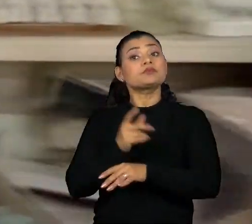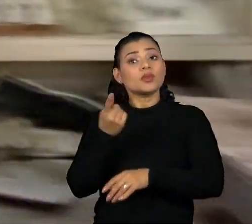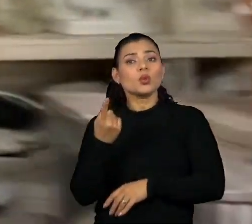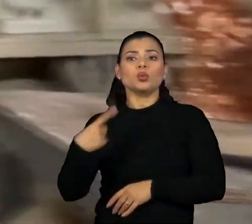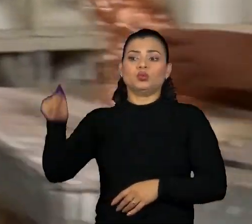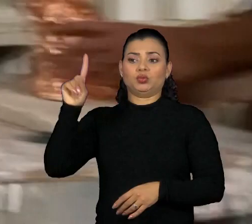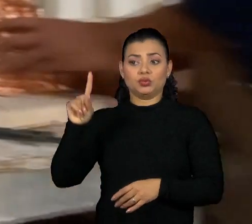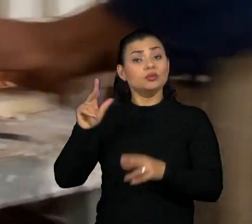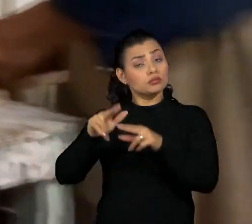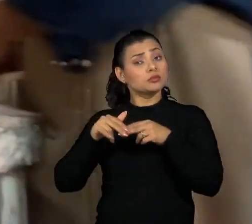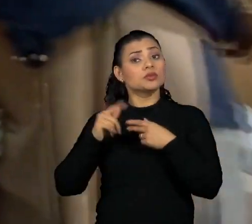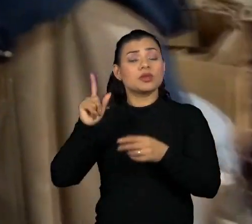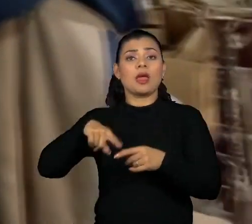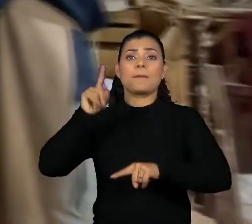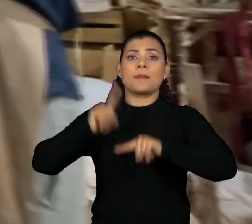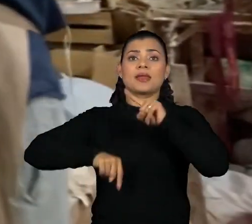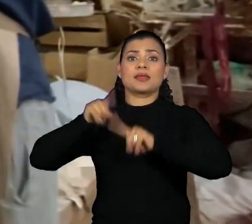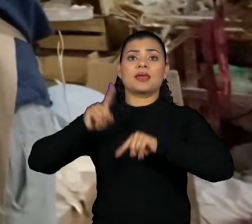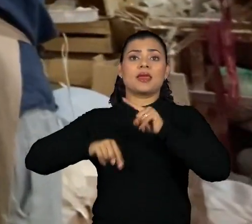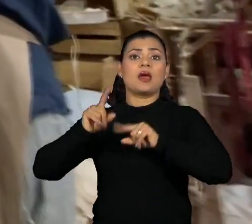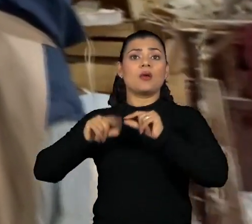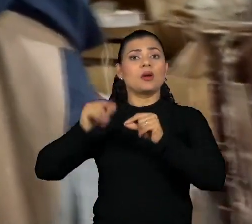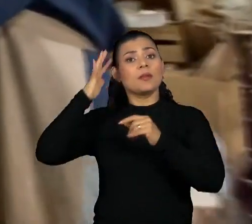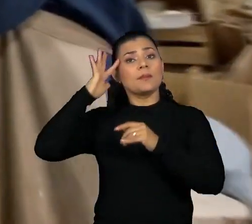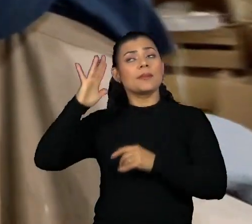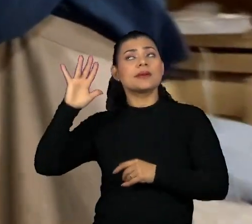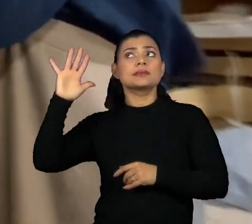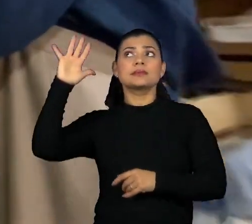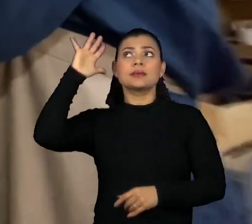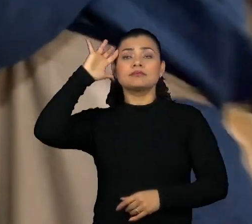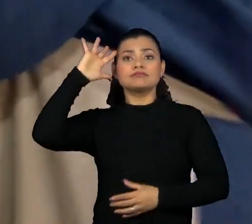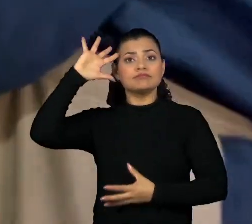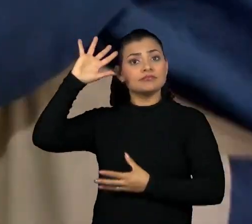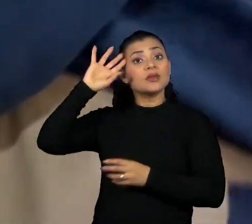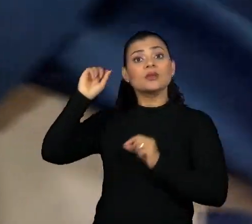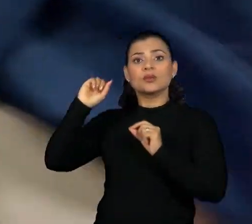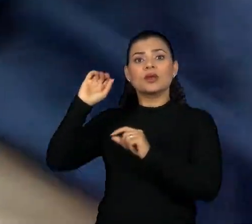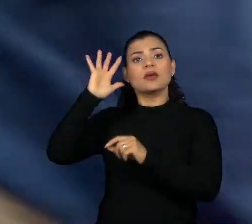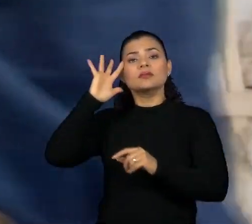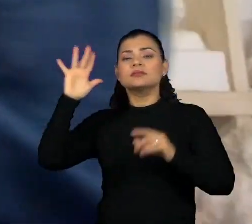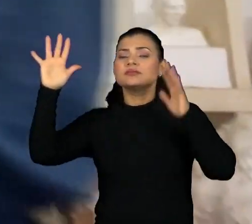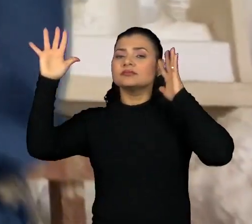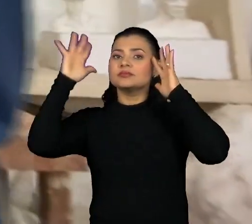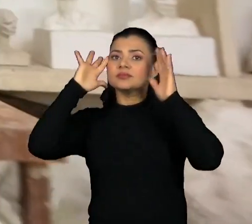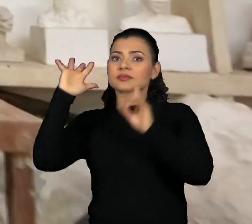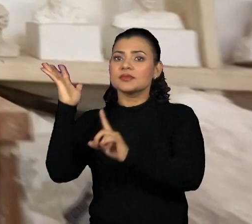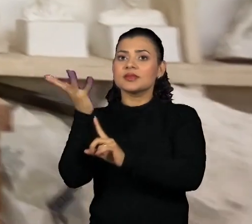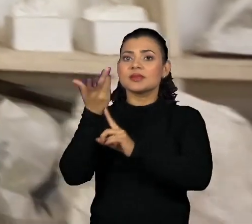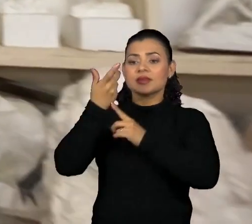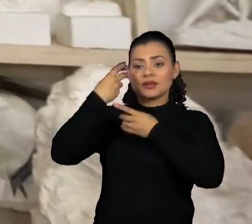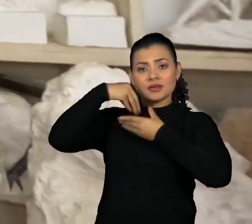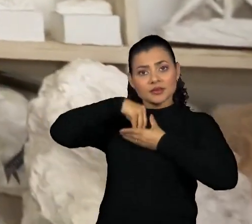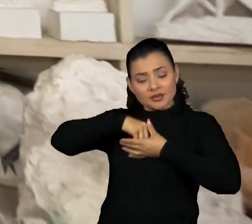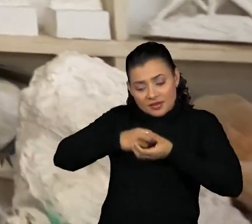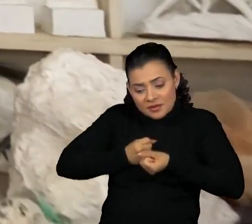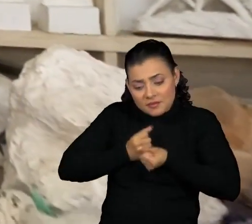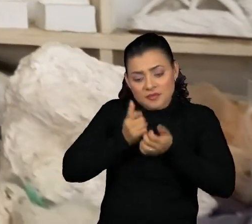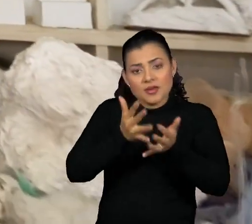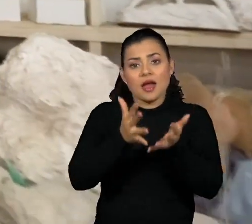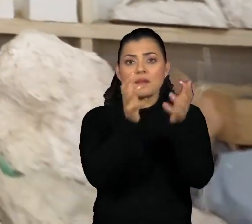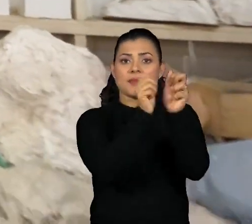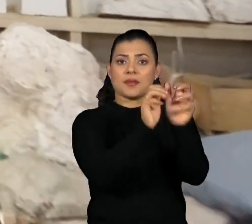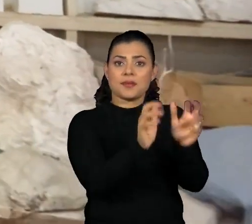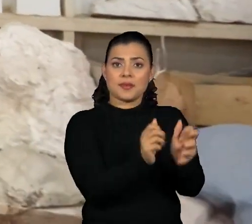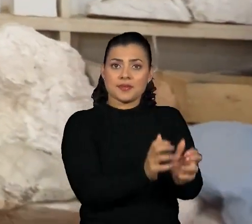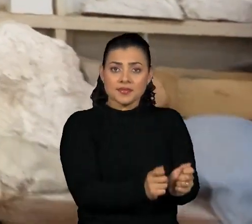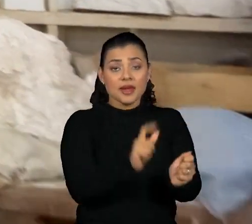maleável. Então, ele me dá, é o material do meu pensamento artístico-filosófico. Então, eu vou trabalhar a partir do barro e a partir do barro eu vou depois